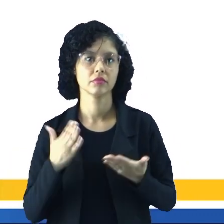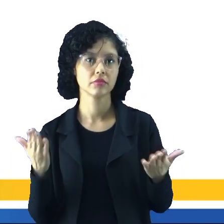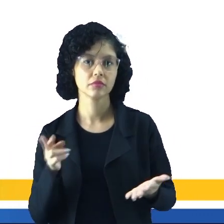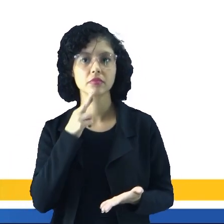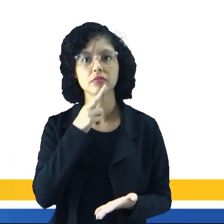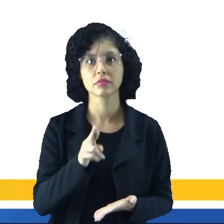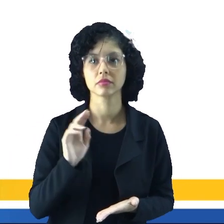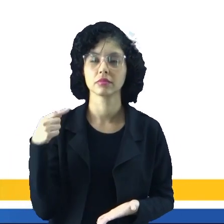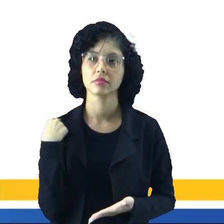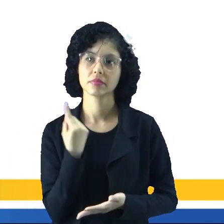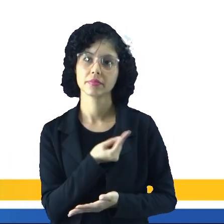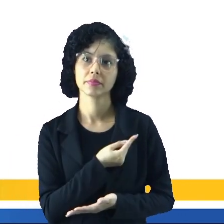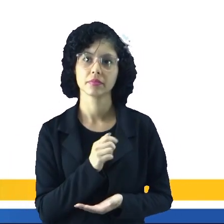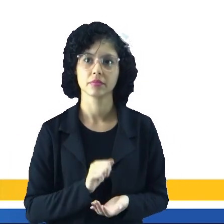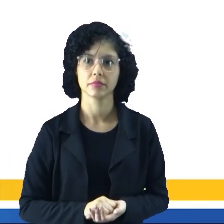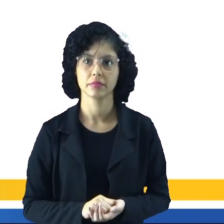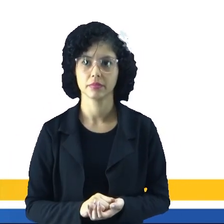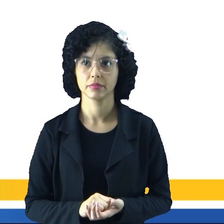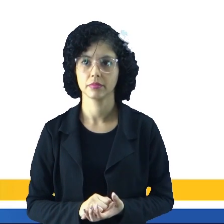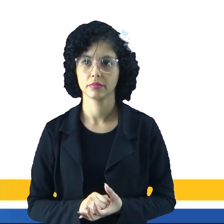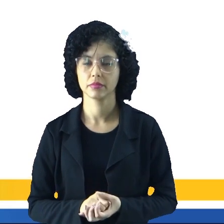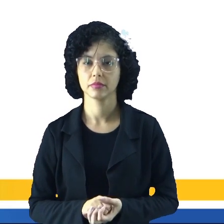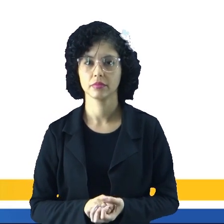Então essa é a nossa resposta que vamos marcar.